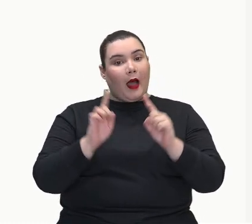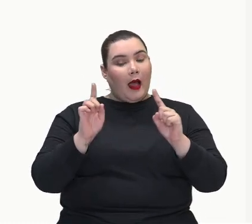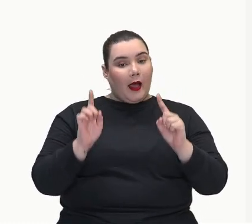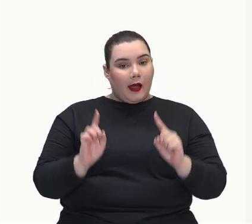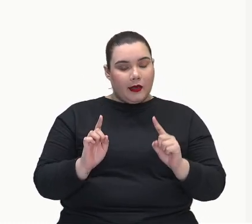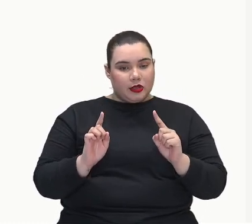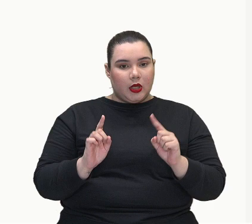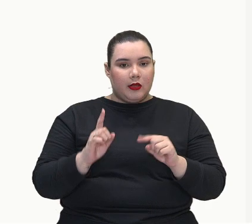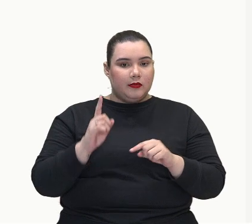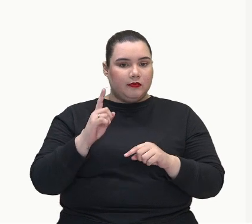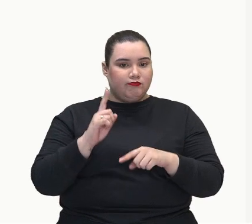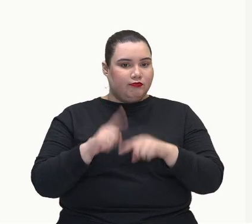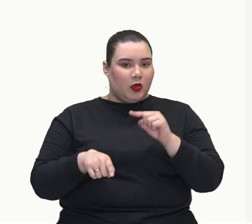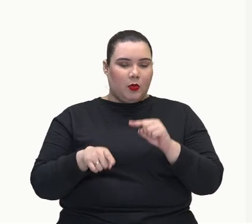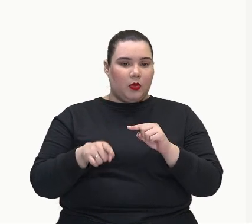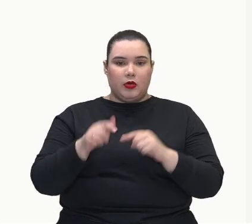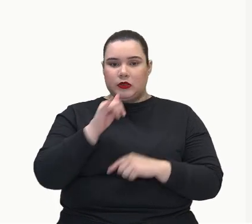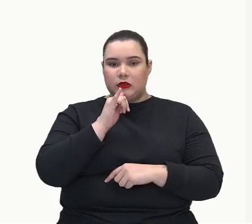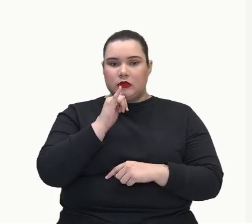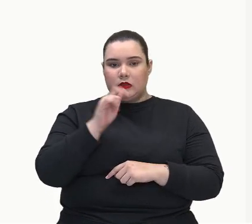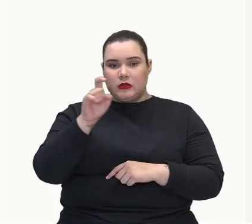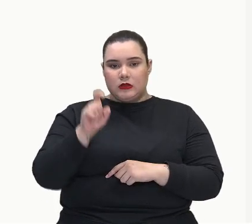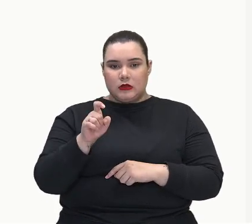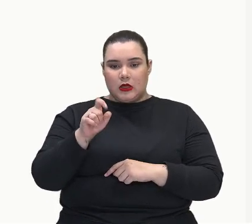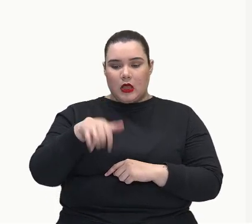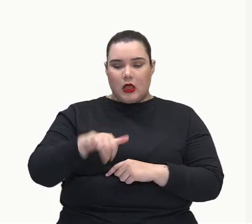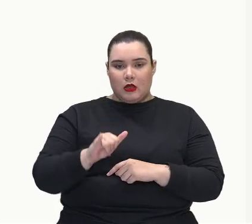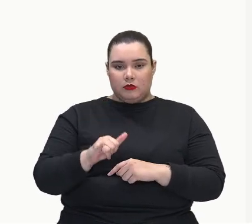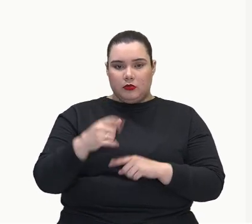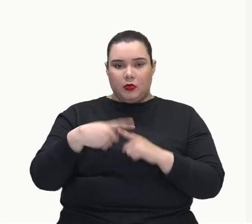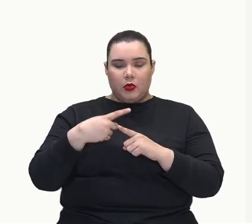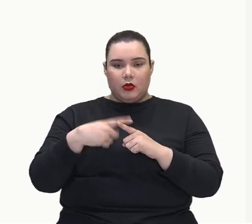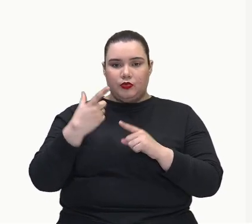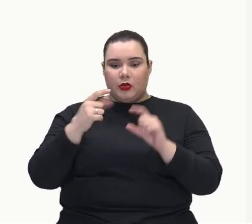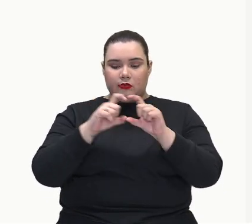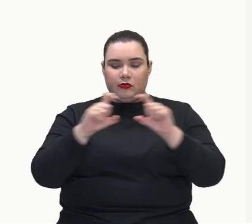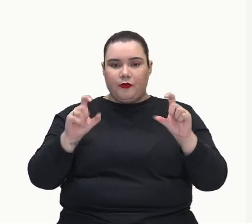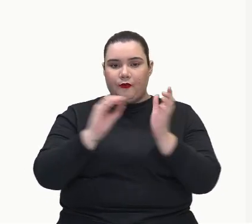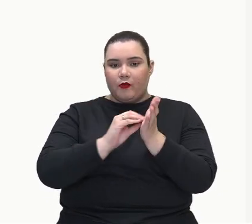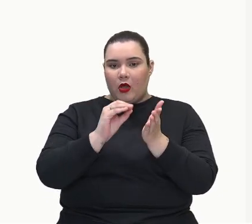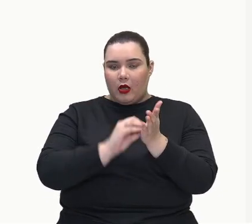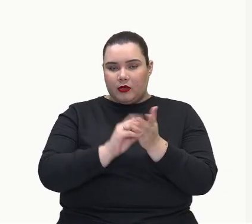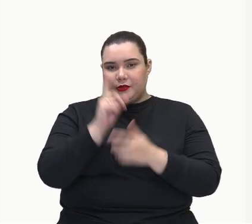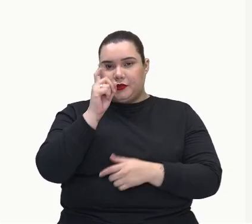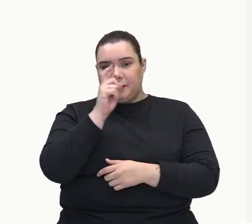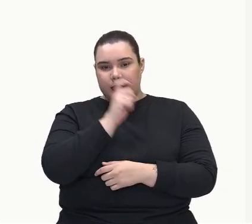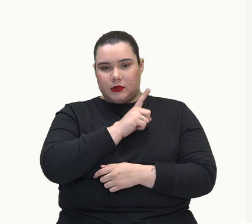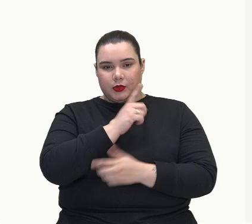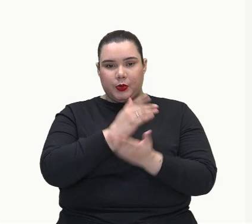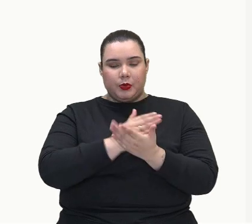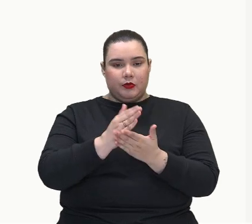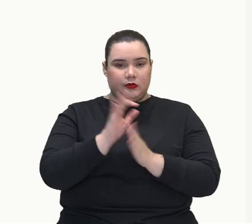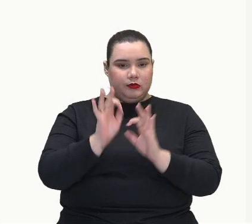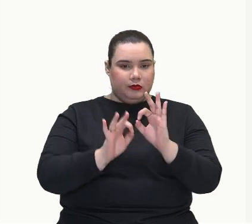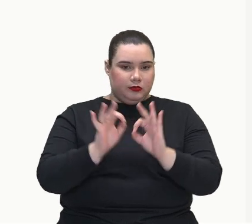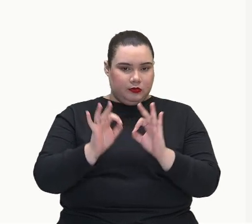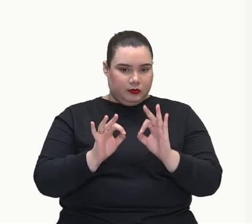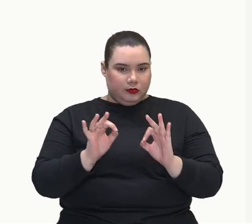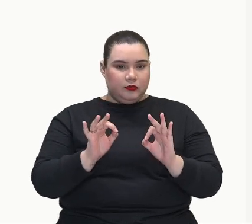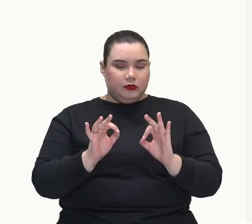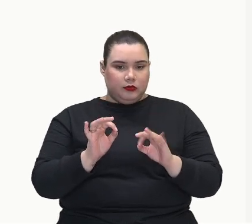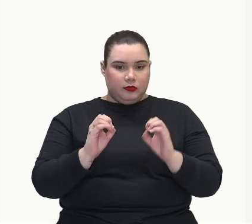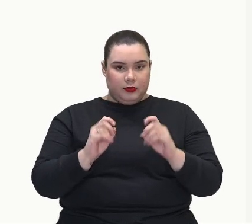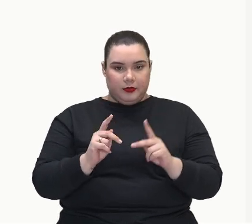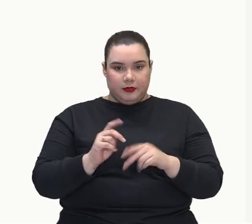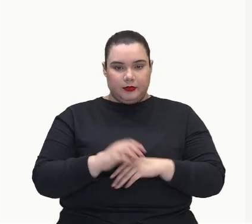com essa relação, porque a gente tem duas incógnitas. E aí vai ficar difícil da gente resolver o valor que está